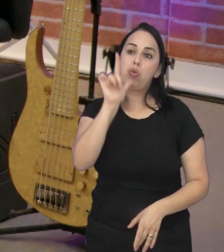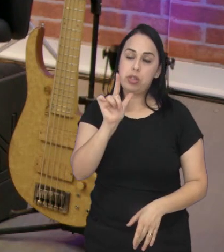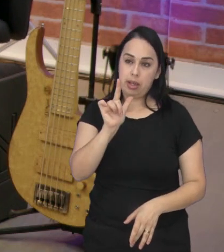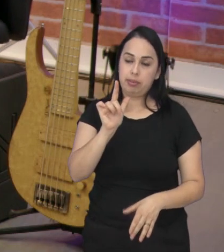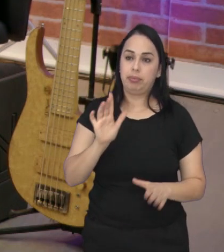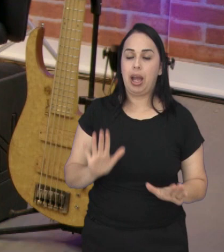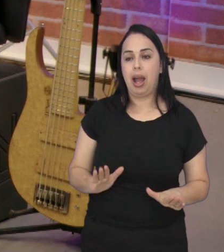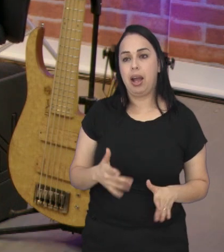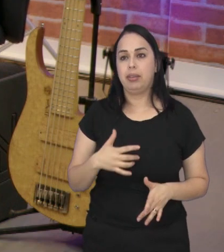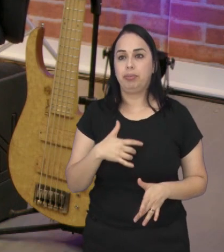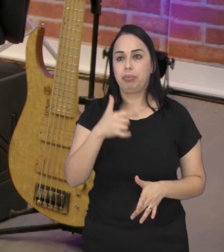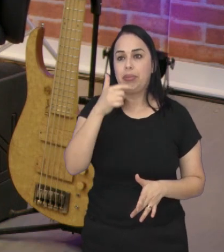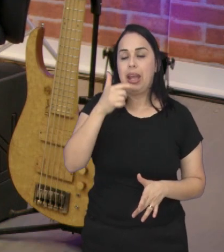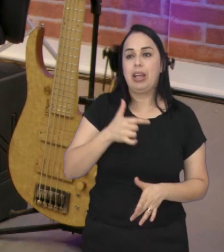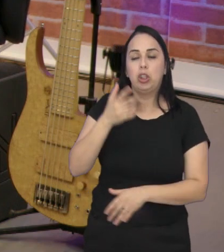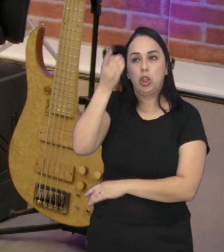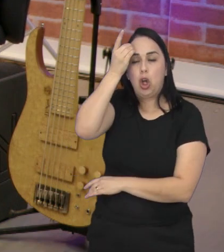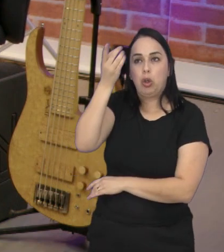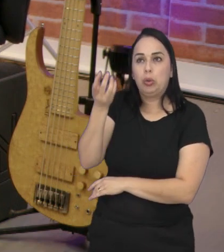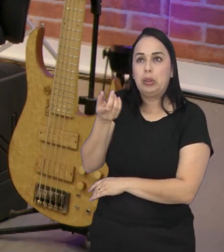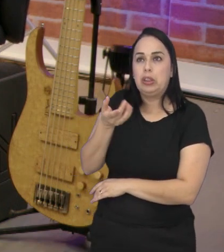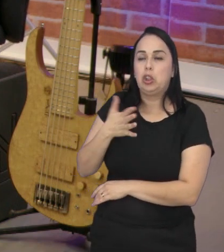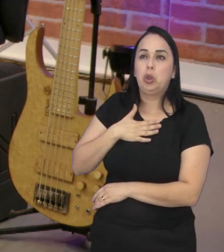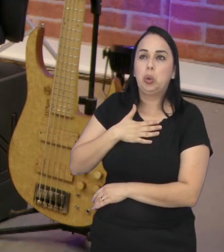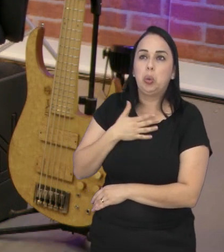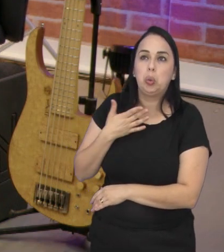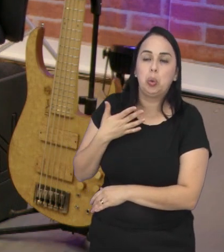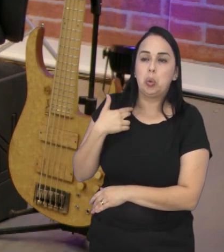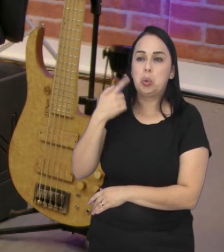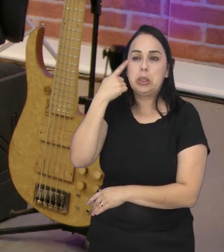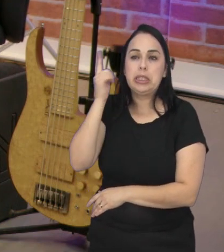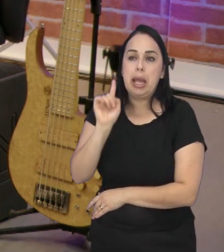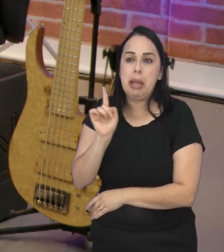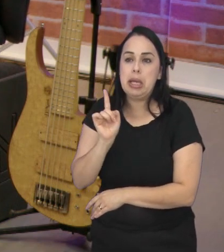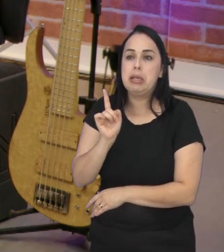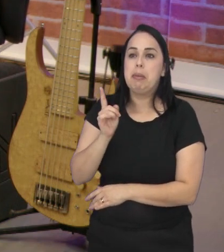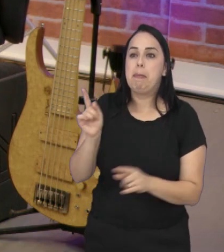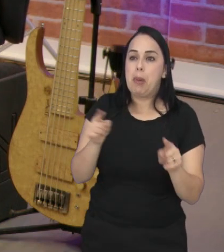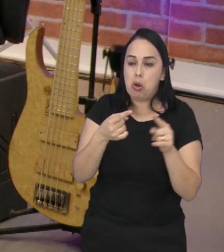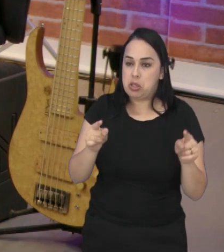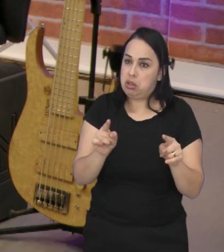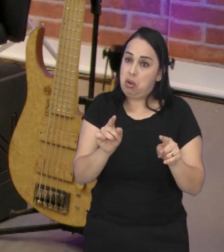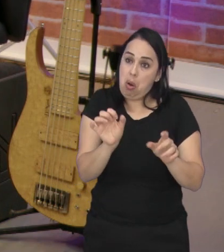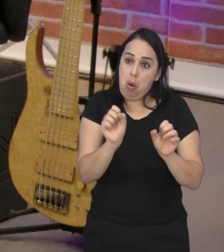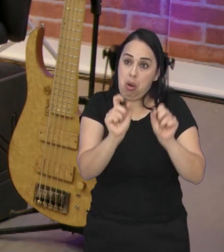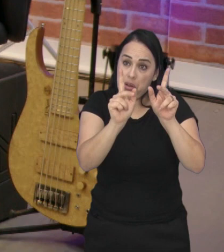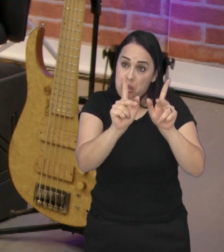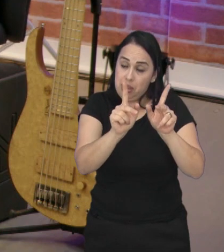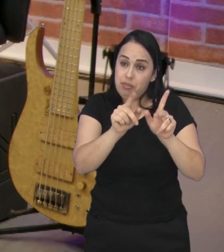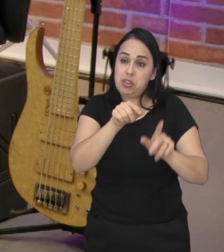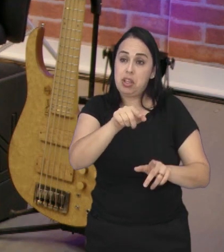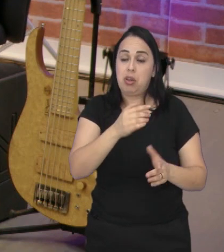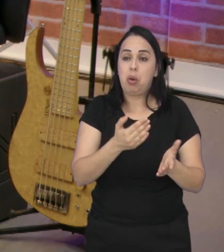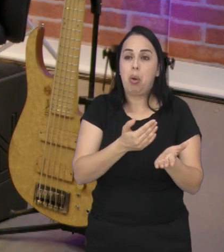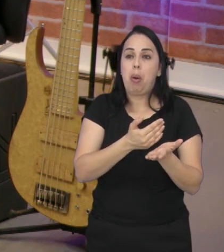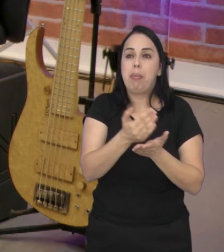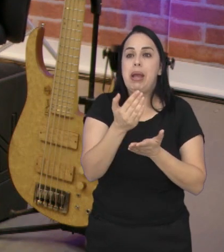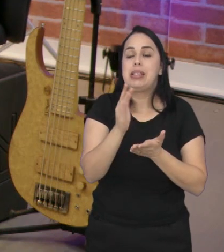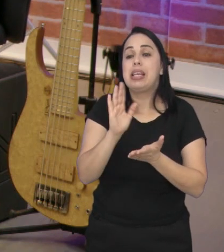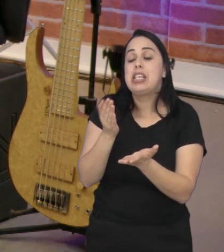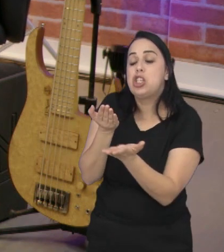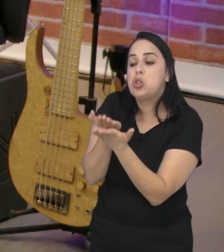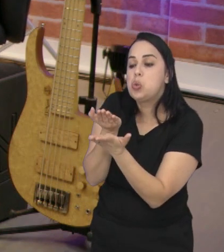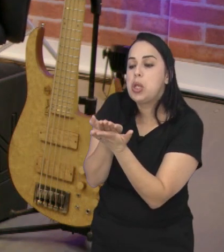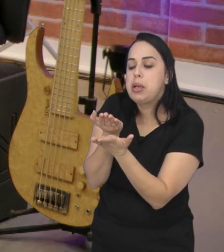certo. Entende? Ah, pô, eu não tenho dom nenhum para música. É um julgamento seu. Vai fazer som, vira técnico de som. Aí